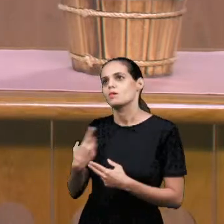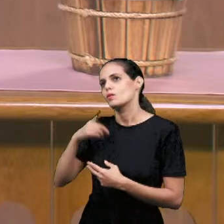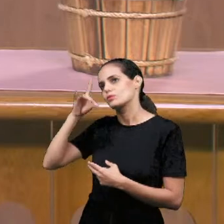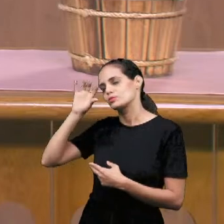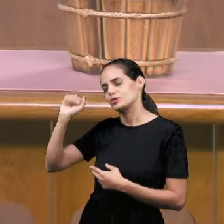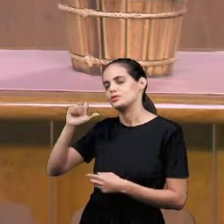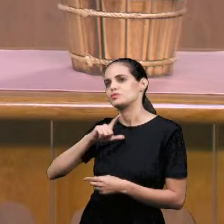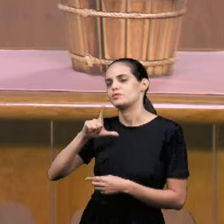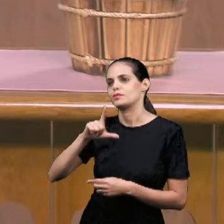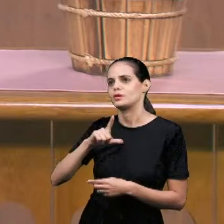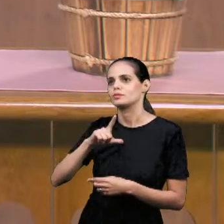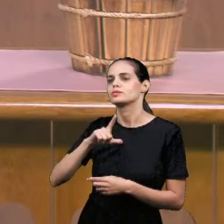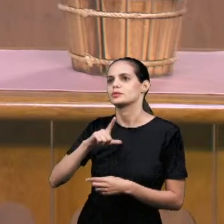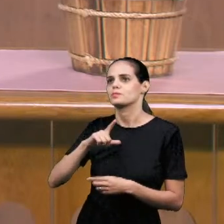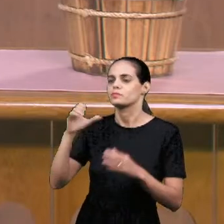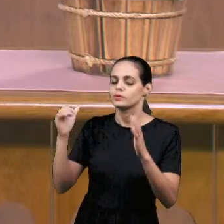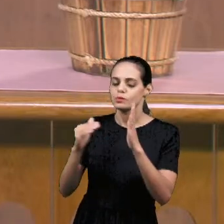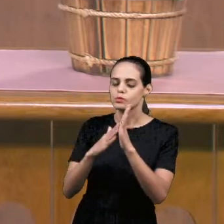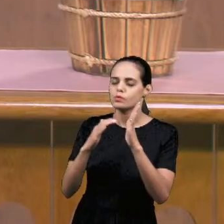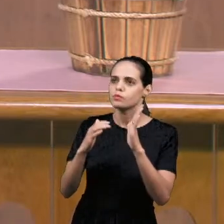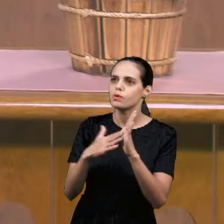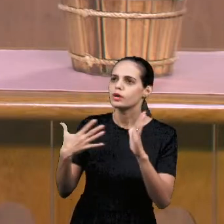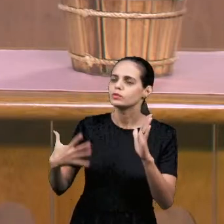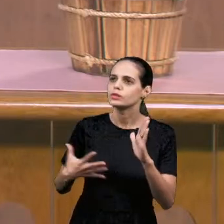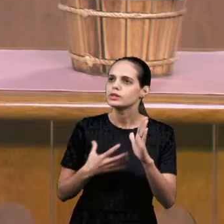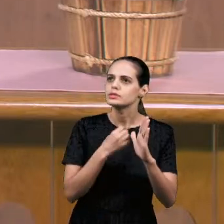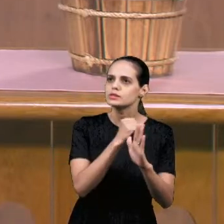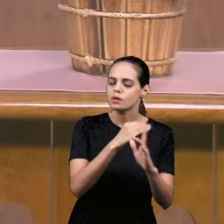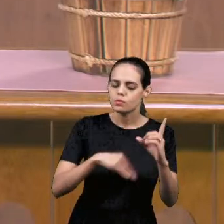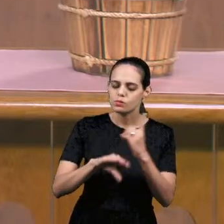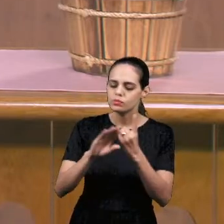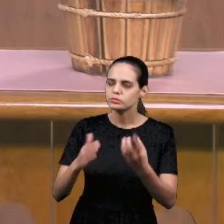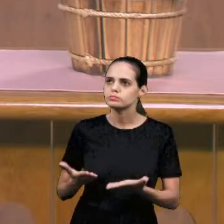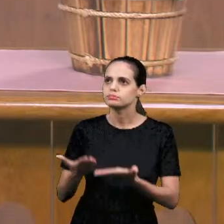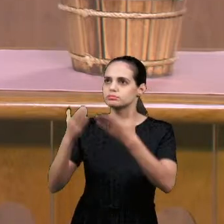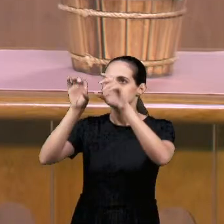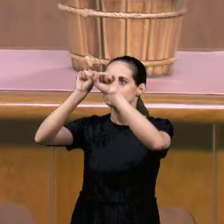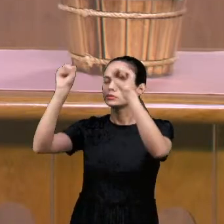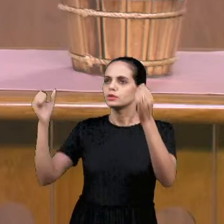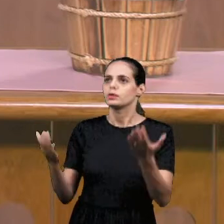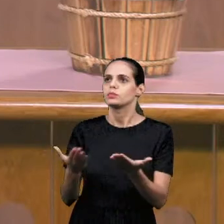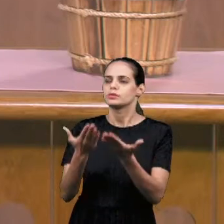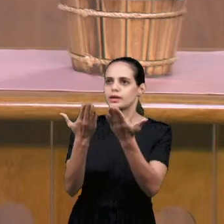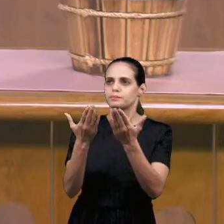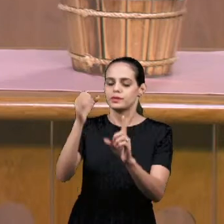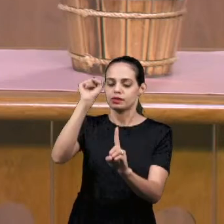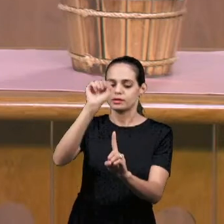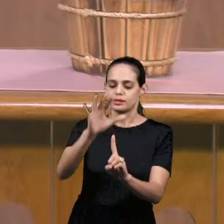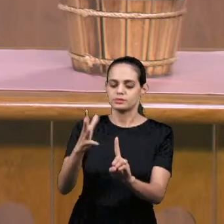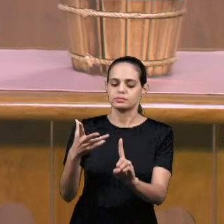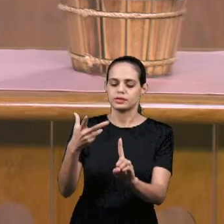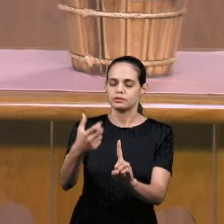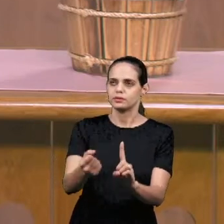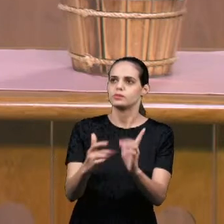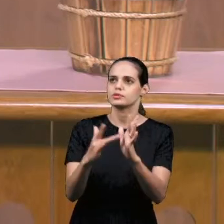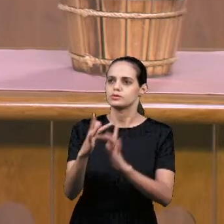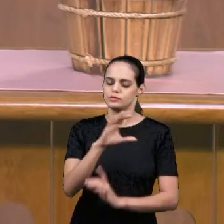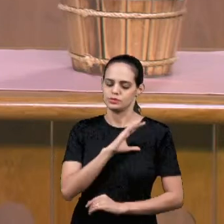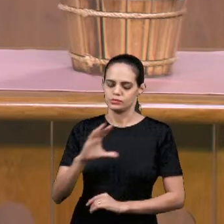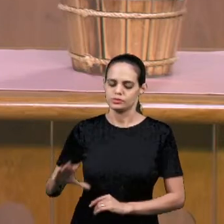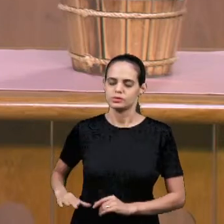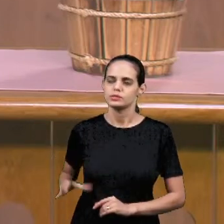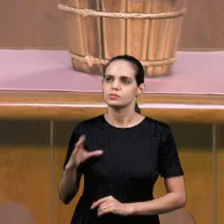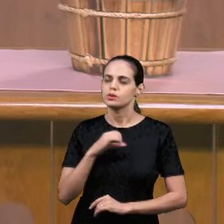altar nosso louvor e adoração. Em Teu nome dizemos que a graça maravilhosa do Senhor e Salvador Jesus Cristo, o amor de Deus, o nosso eterno